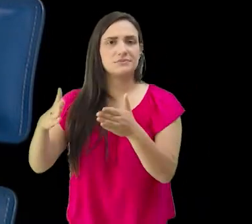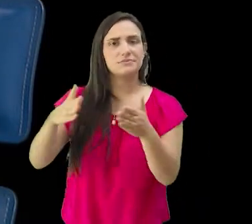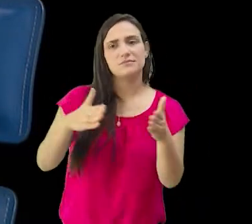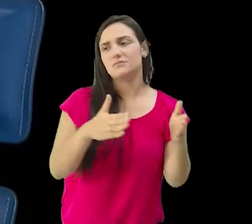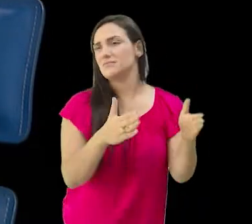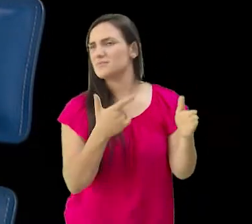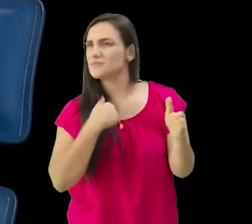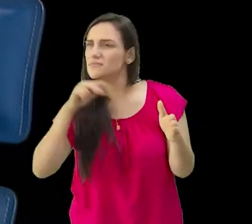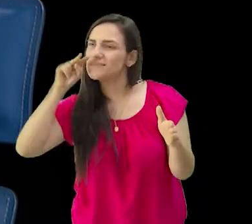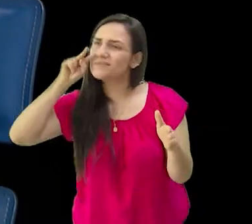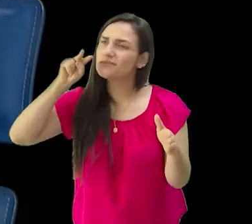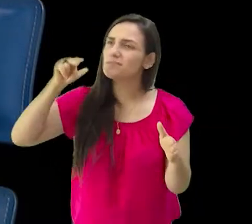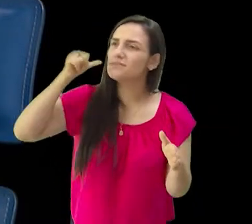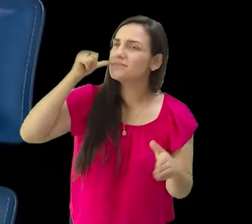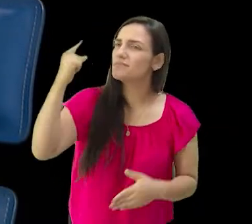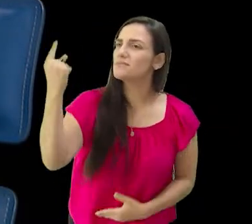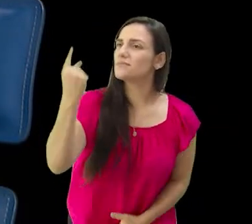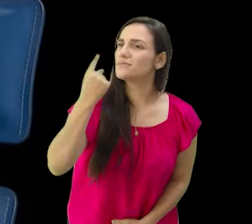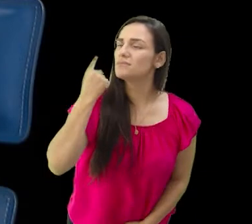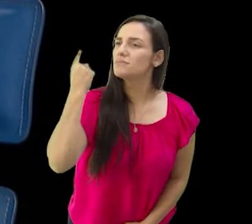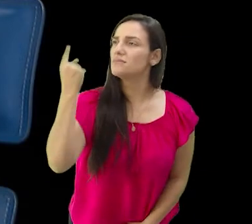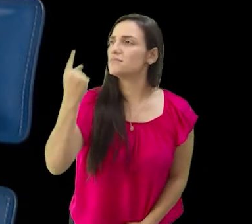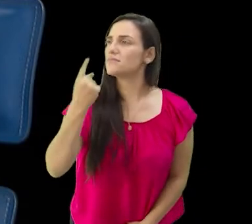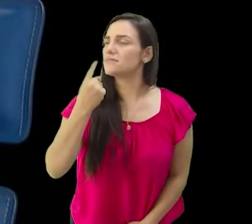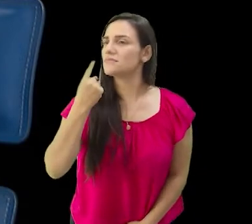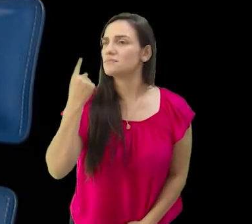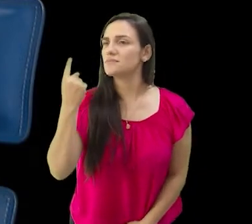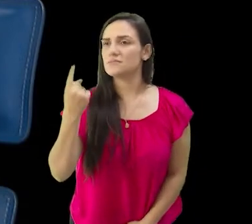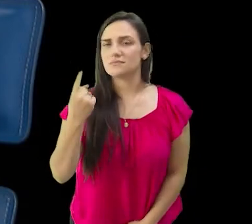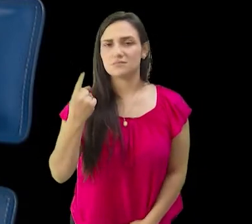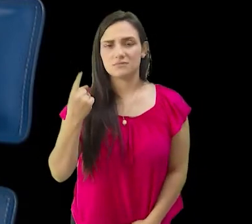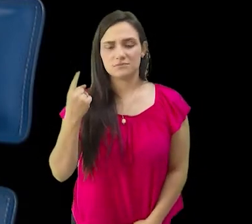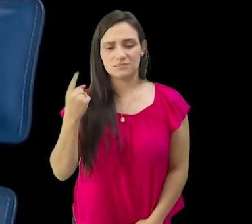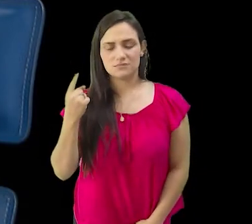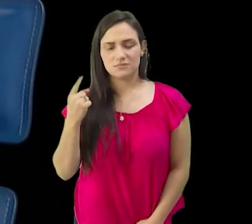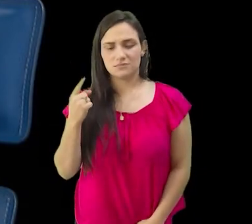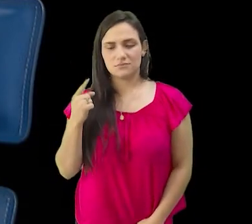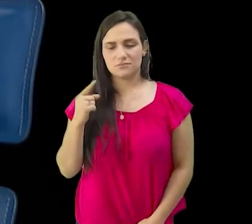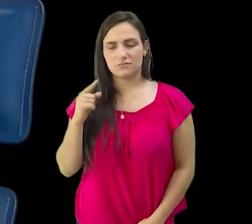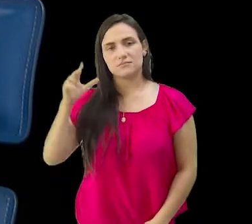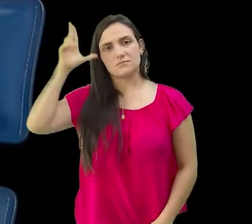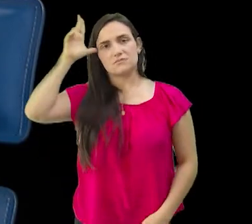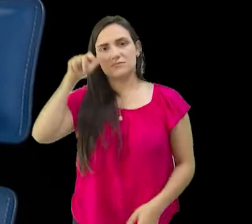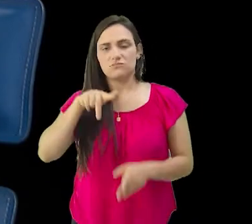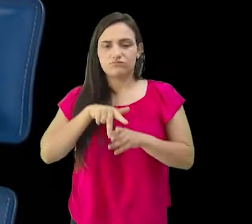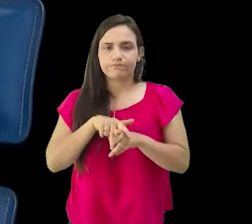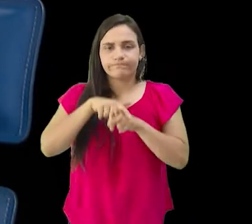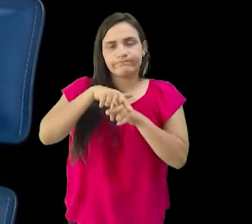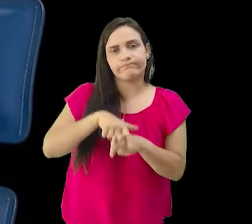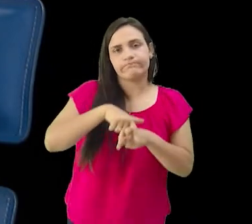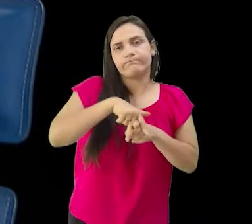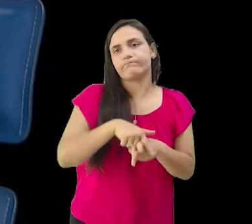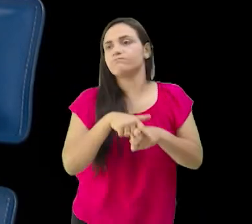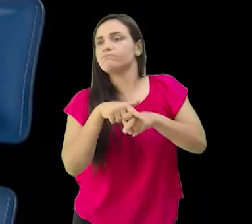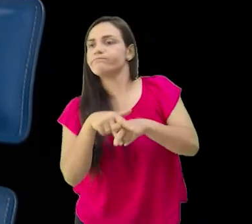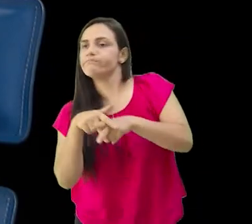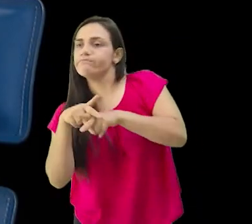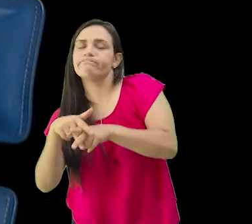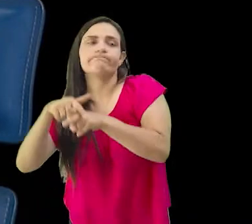caminhar. Sozinha na multidão, cavalo